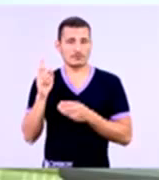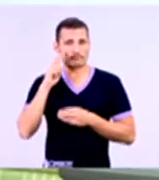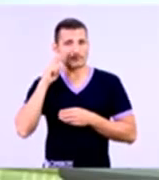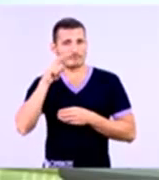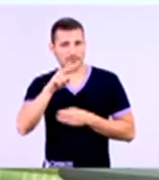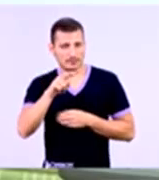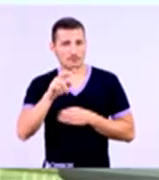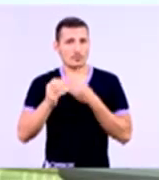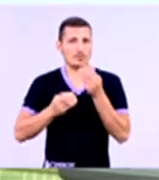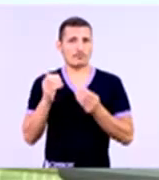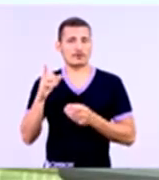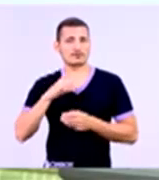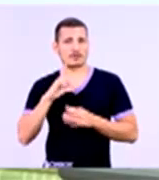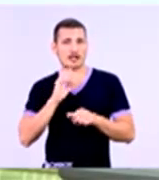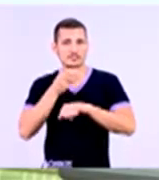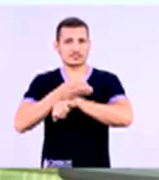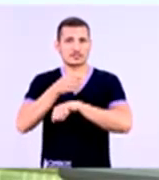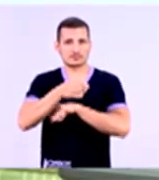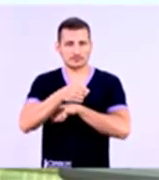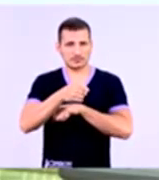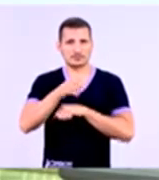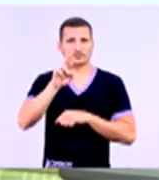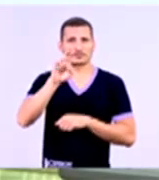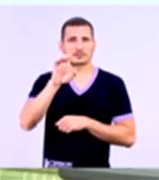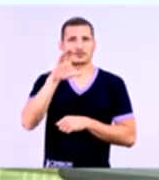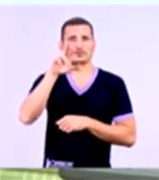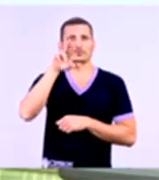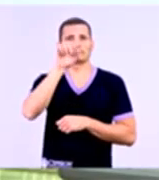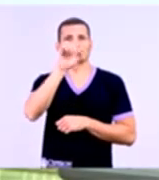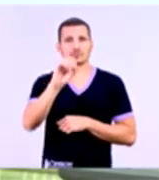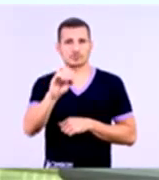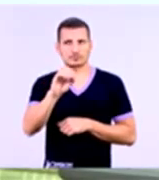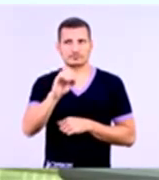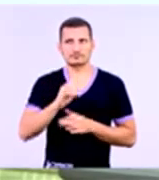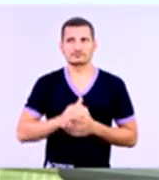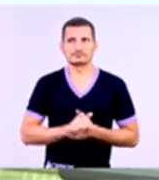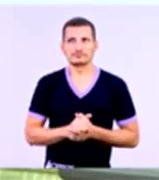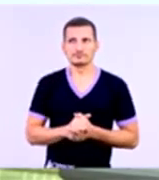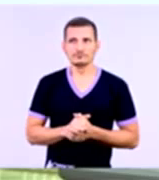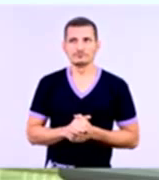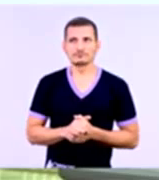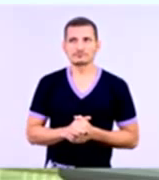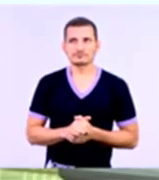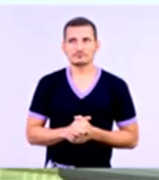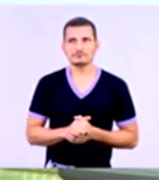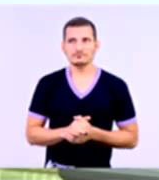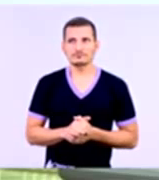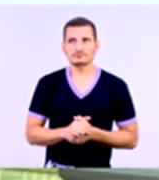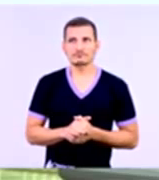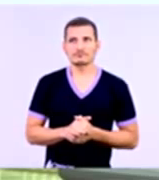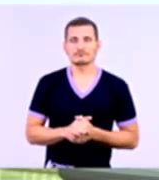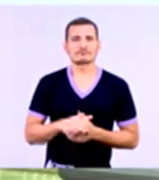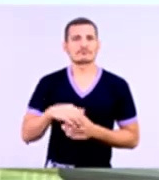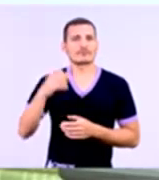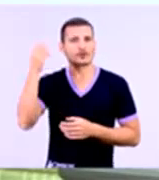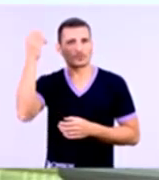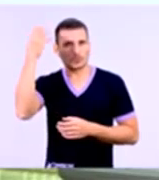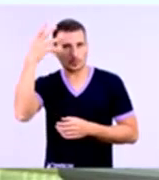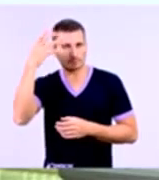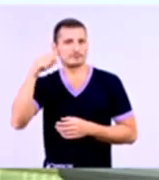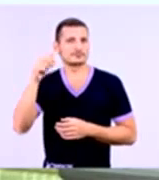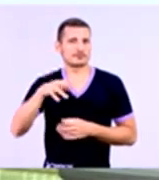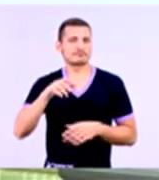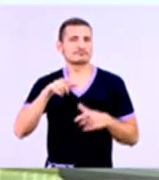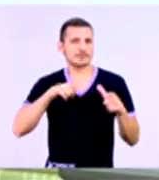vai ter acesso a esse recurso. A culpa provavelmente será de quem trabalhou no layout, de quem trabalhou no